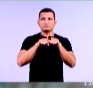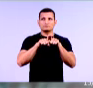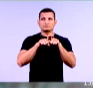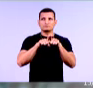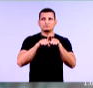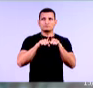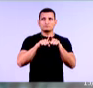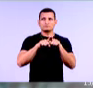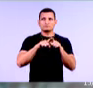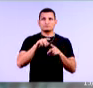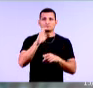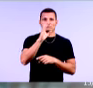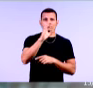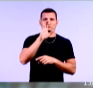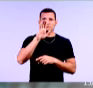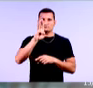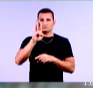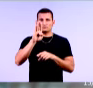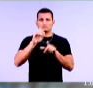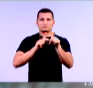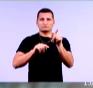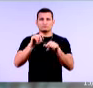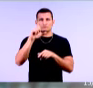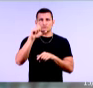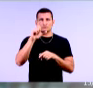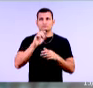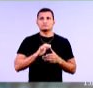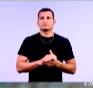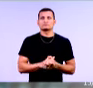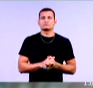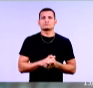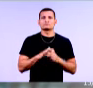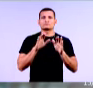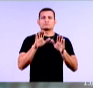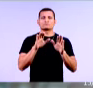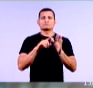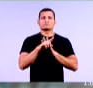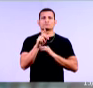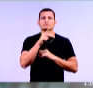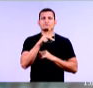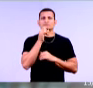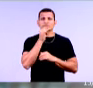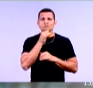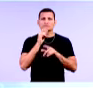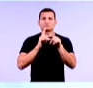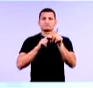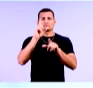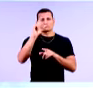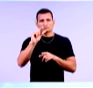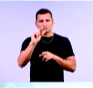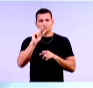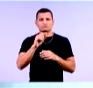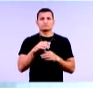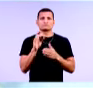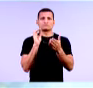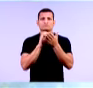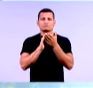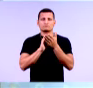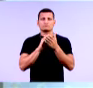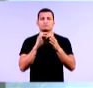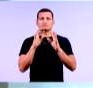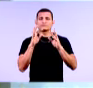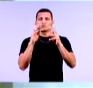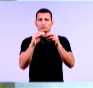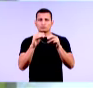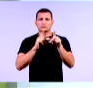bancária, onde o C e o B é maiúsculo. Professor, e se eu colocar tudo minúsculo, funciona? Funciona. E se eu colocar tudo maiúsculo, funciona?